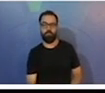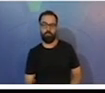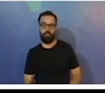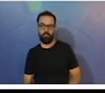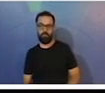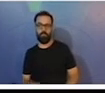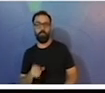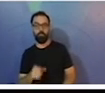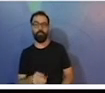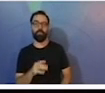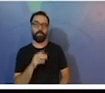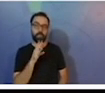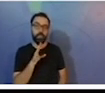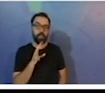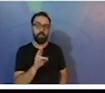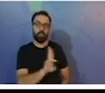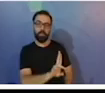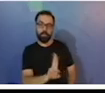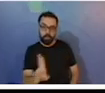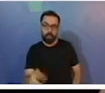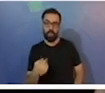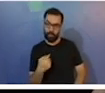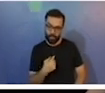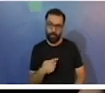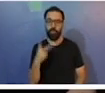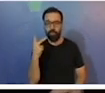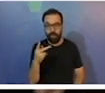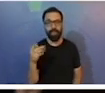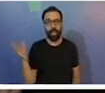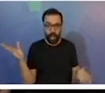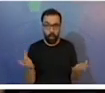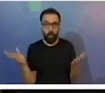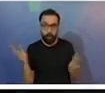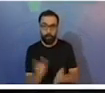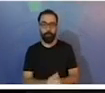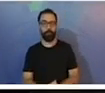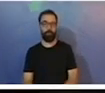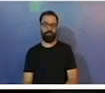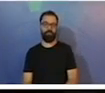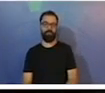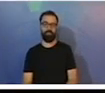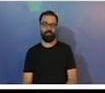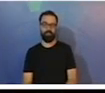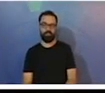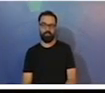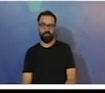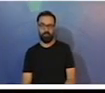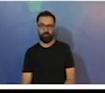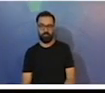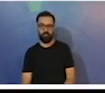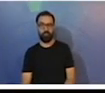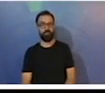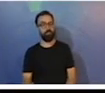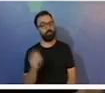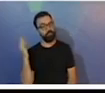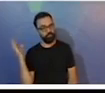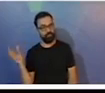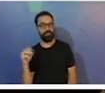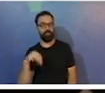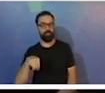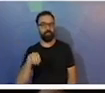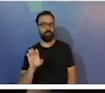Você sabe o nome delas? Acabei de passar para vocês, né? O nome delas